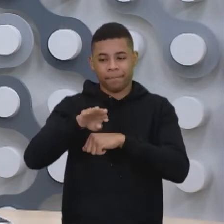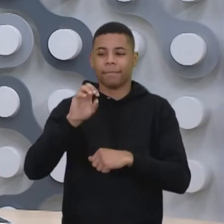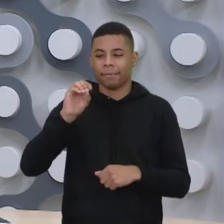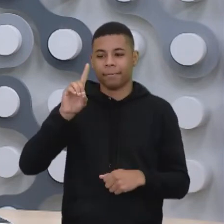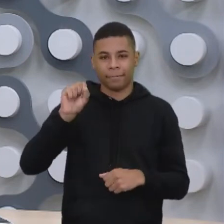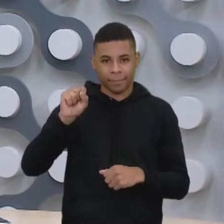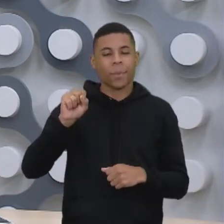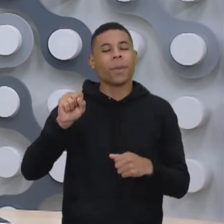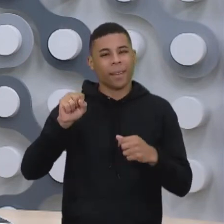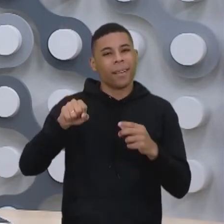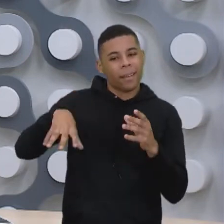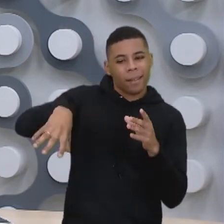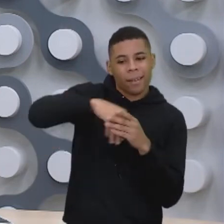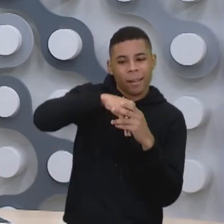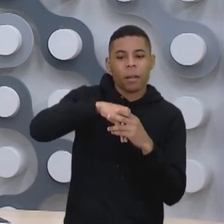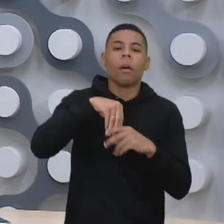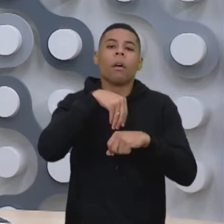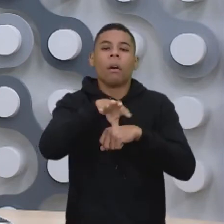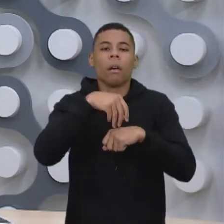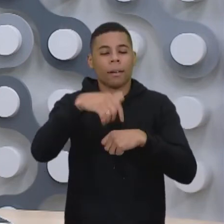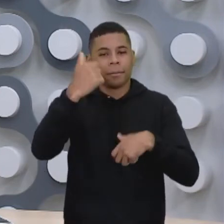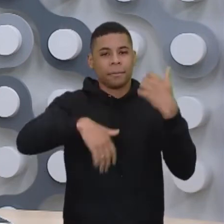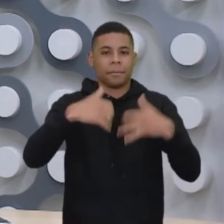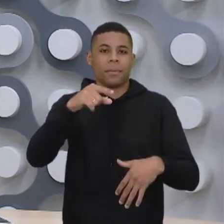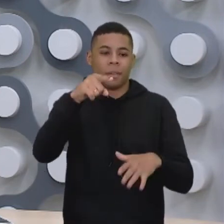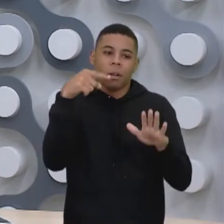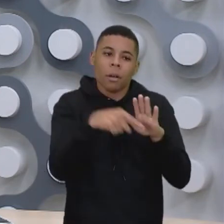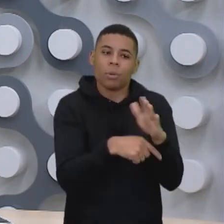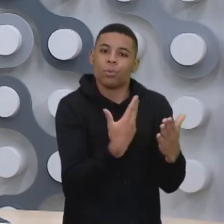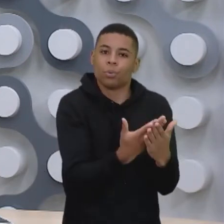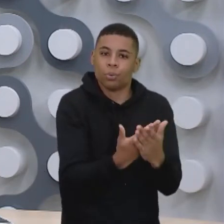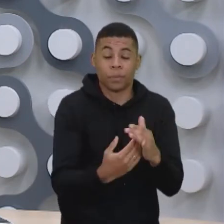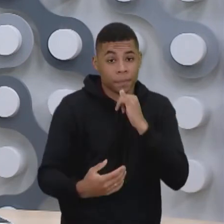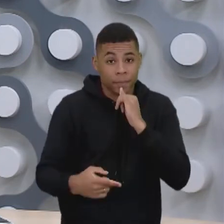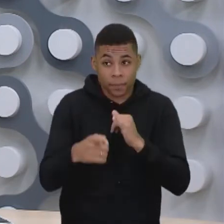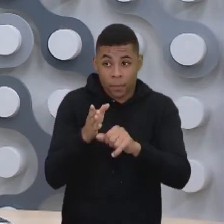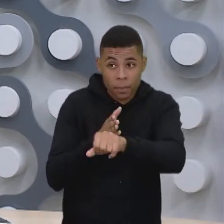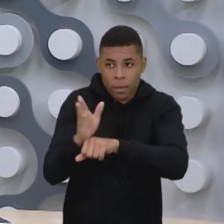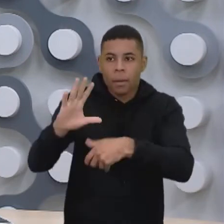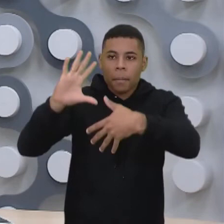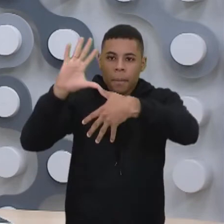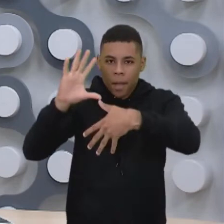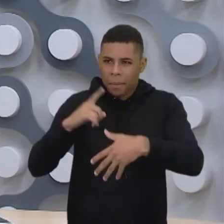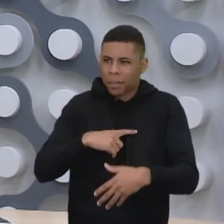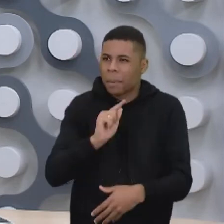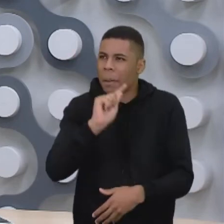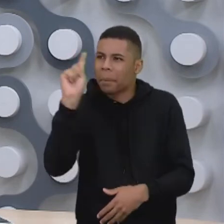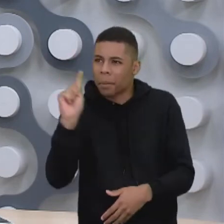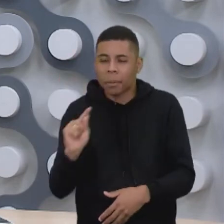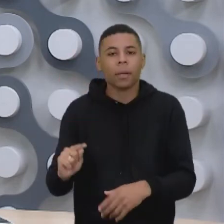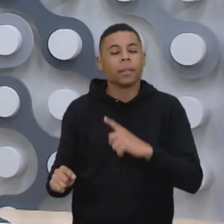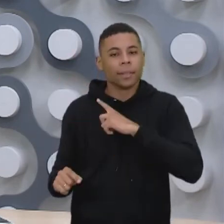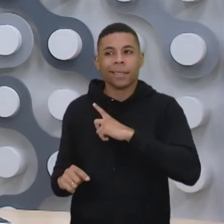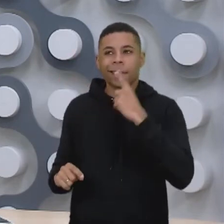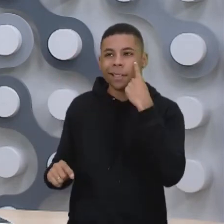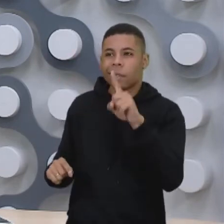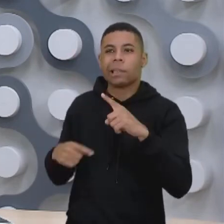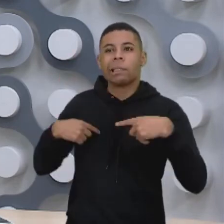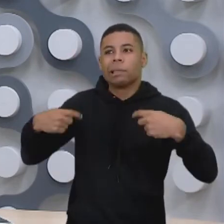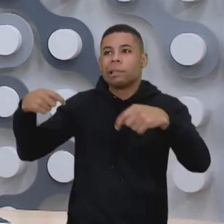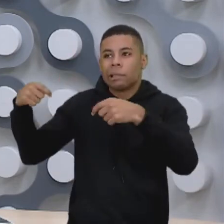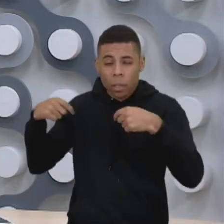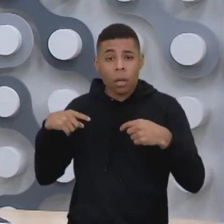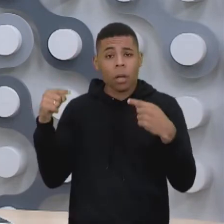faz parte aí também dos aprofundamentos, né? Quando você pega lá o mapa, né, dos aprofundamentos, vocês vão ver lá que tem, né,